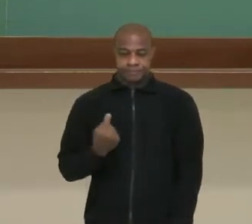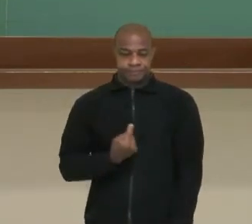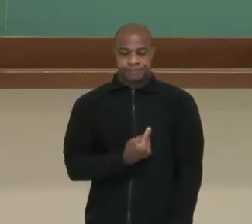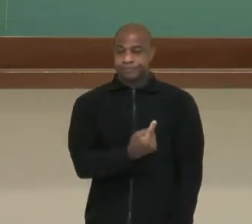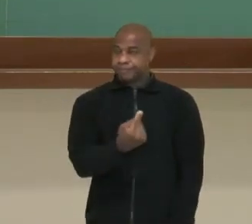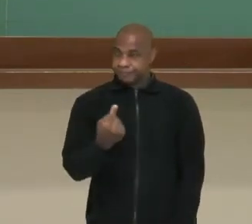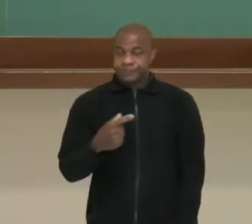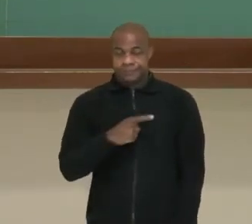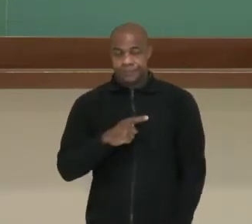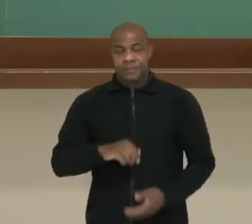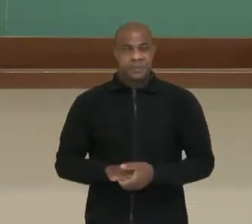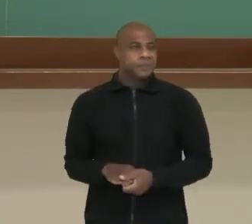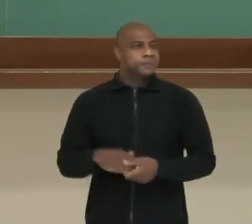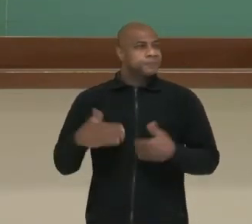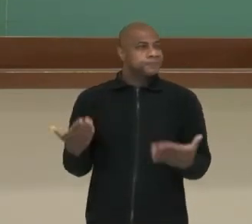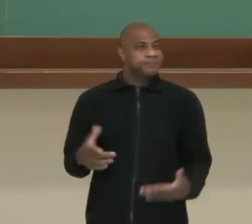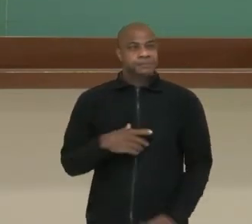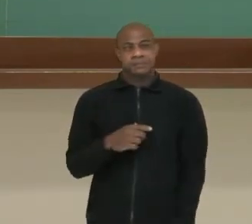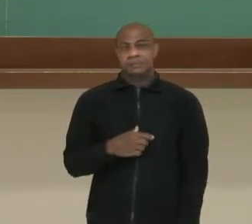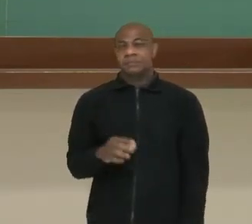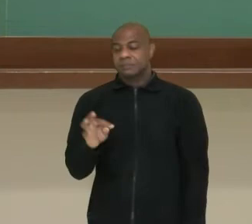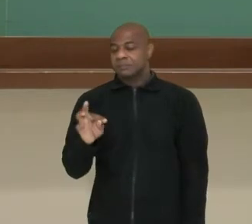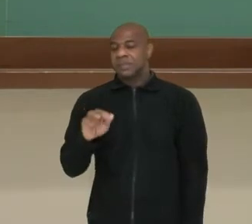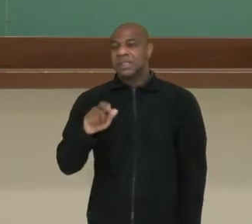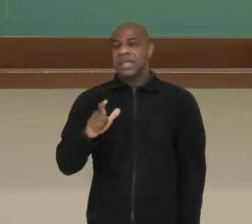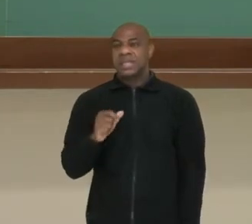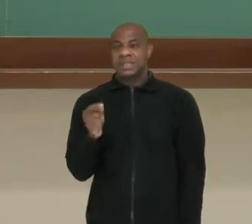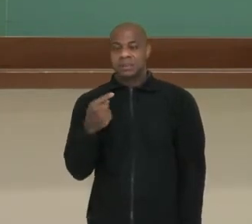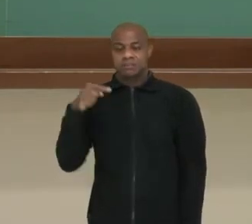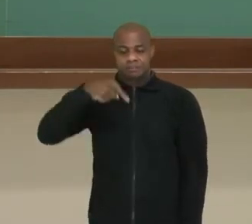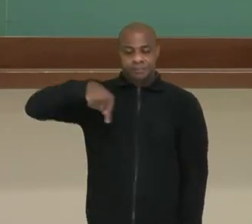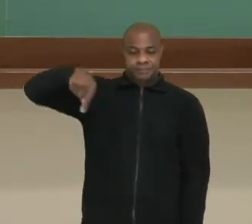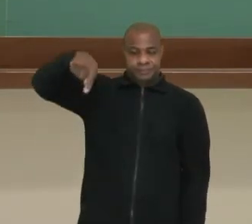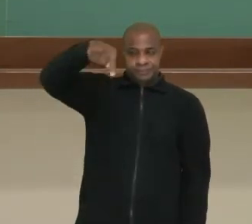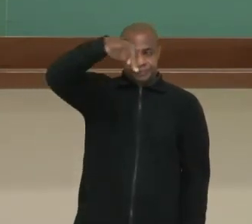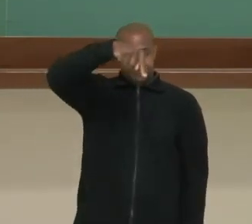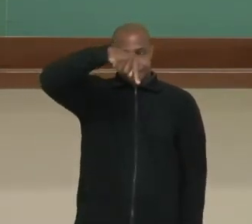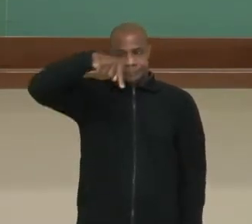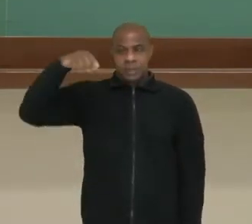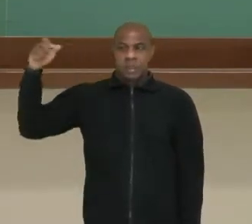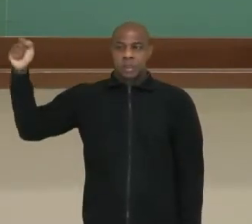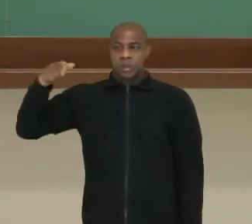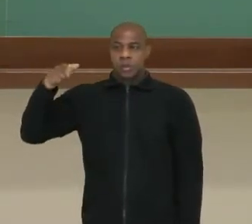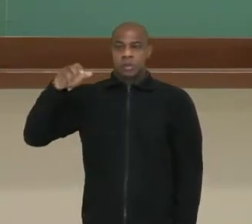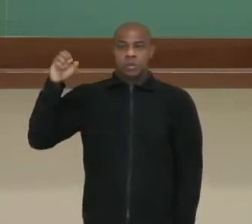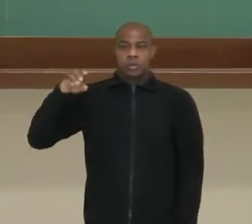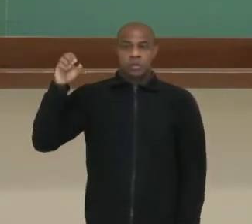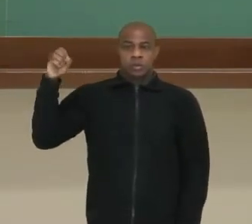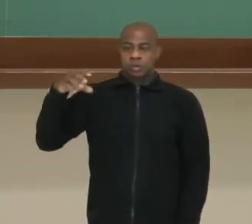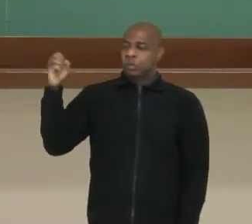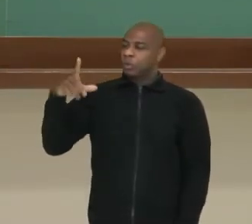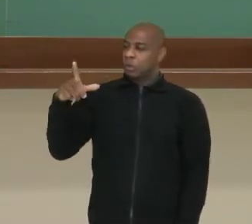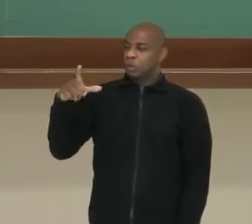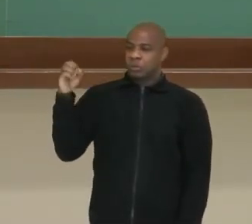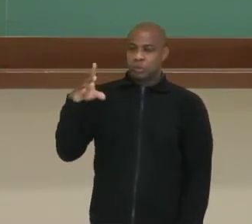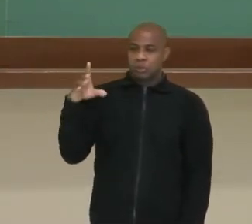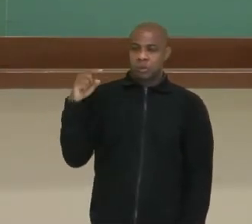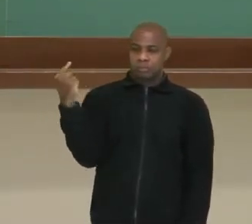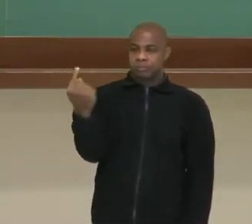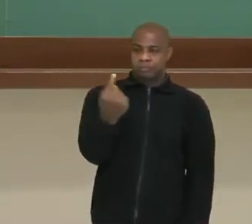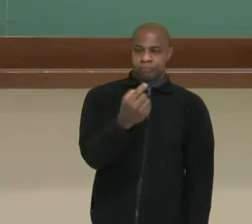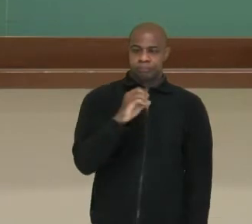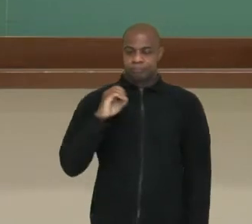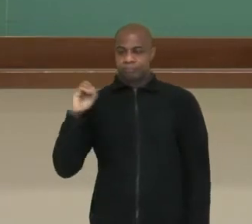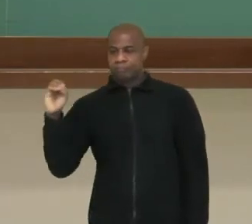ciclo, tá? A translação da Terra em torno do Sol também é periódico. A cada ano nós fechamos uma volta em torno